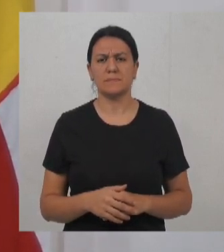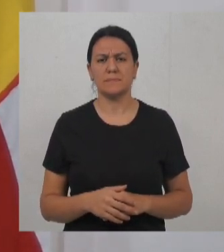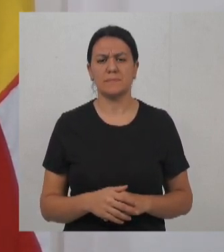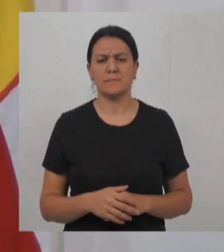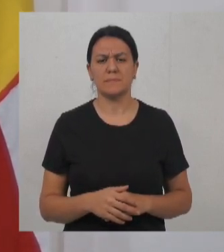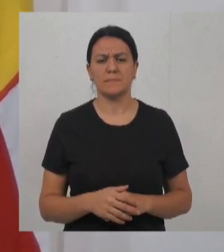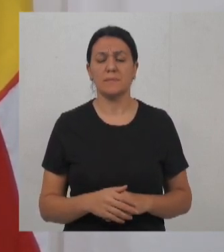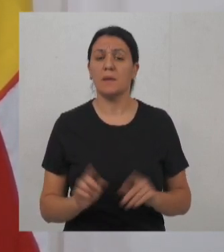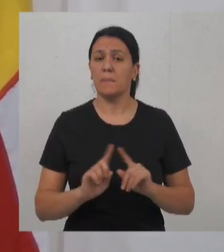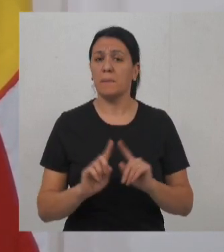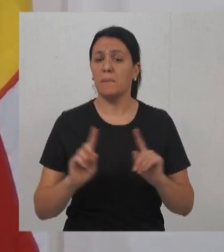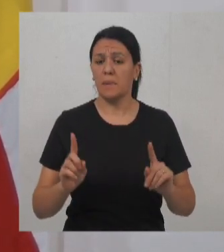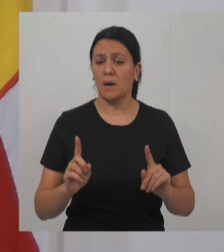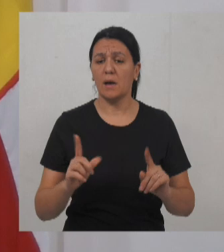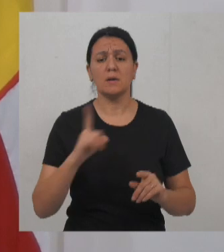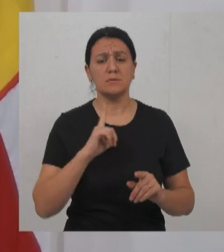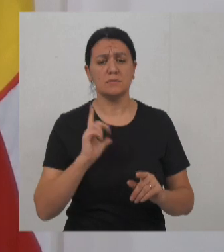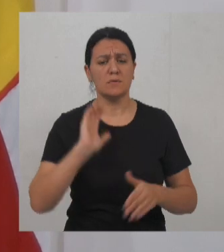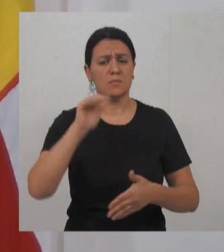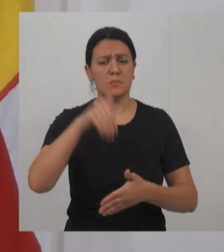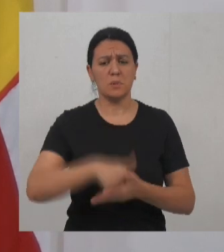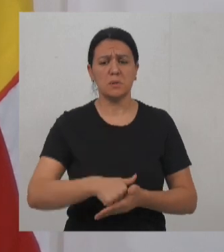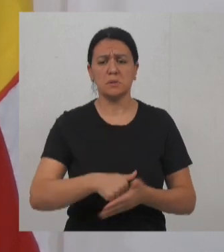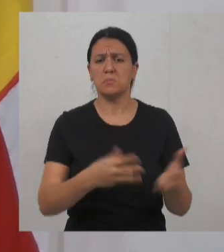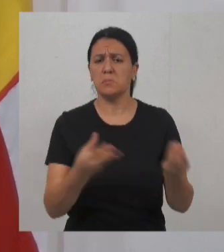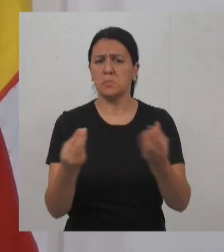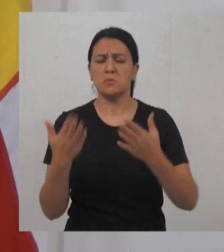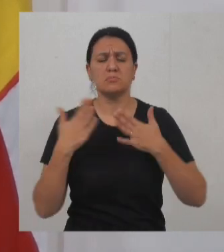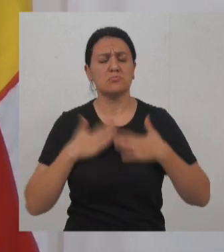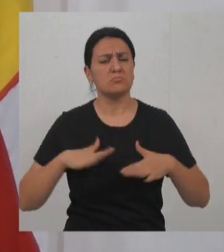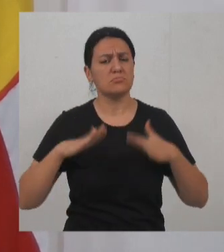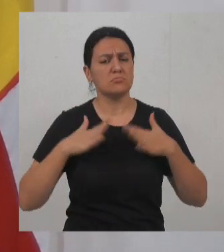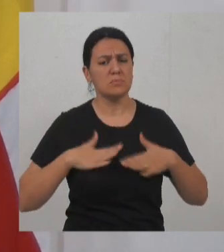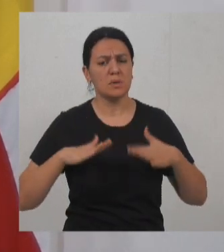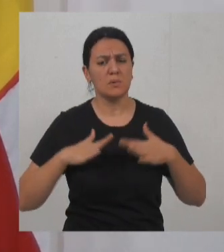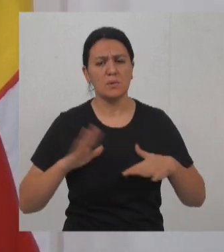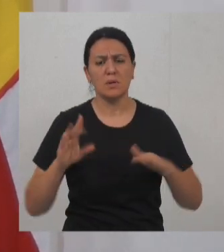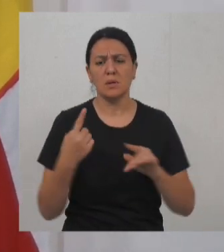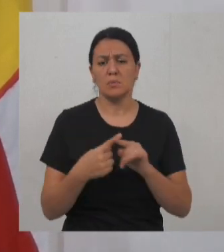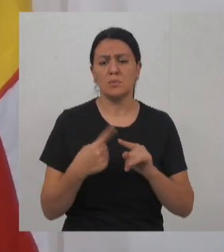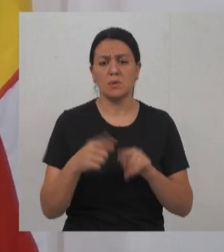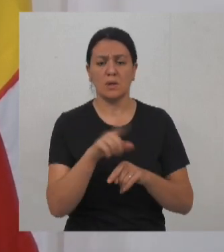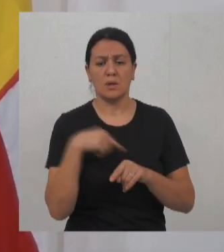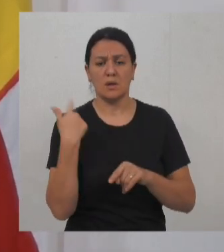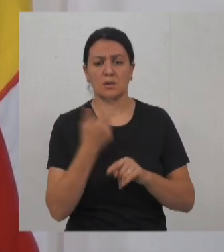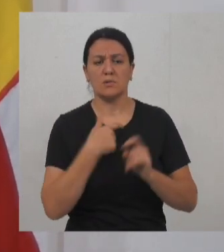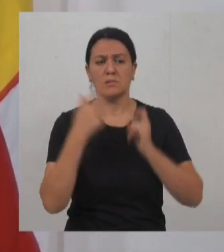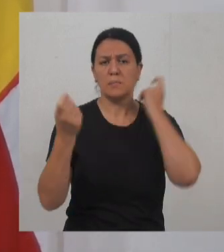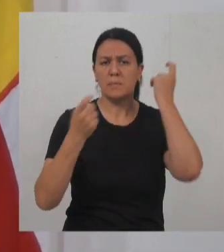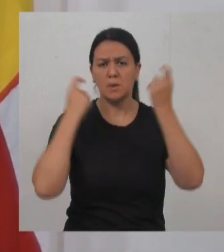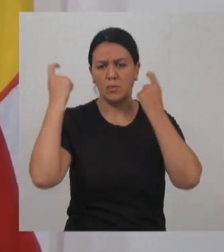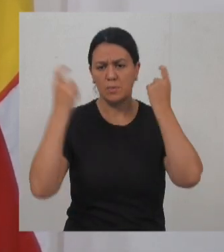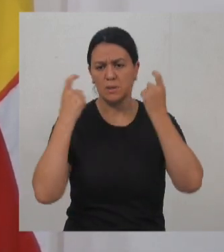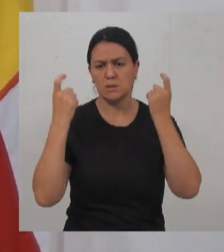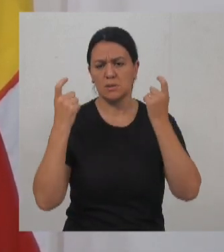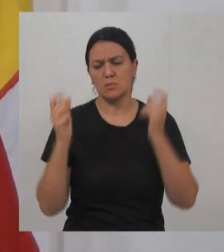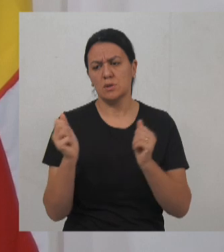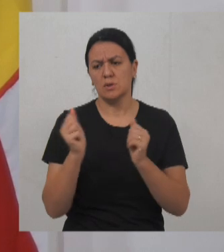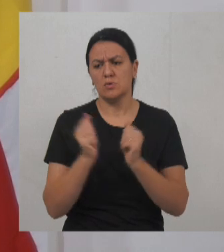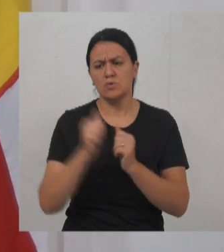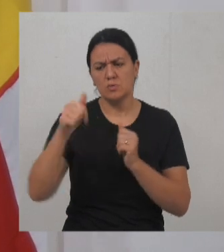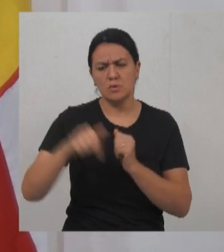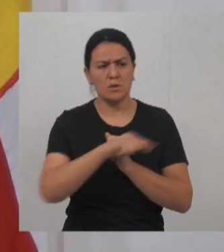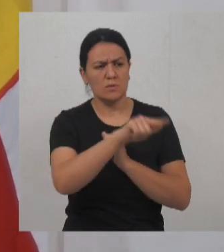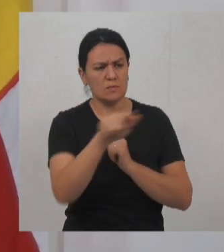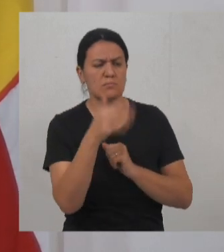Mas tivemos uma eleição muito tranquila, porque a nossa preocupação, doutor Orlando e colegas juízes,